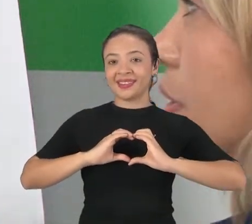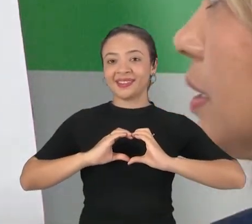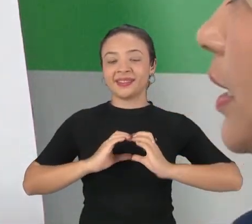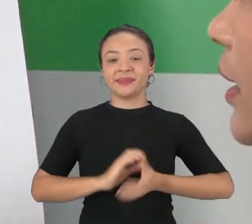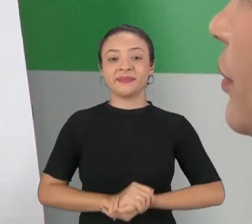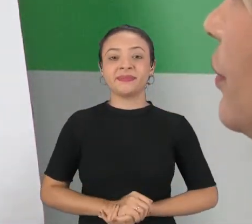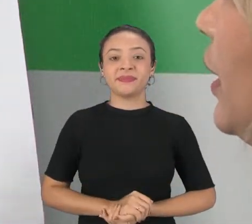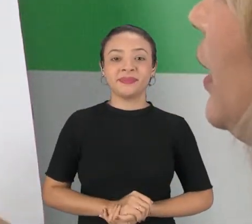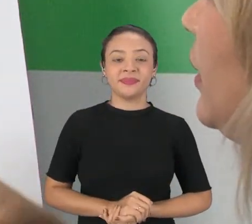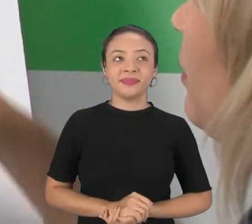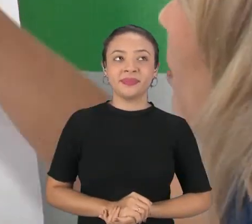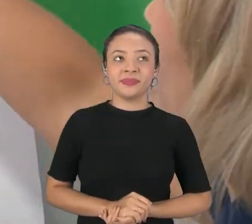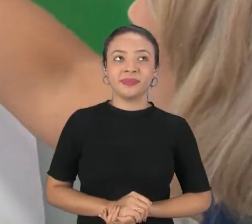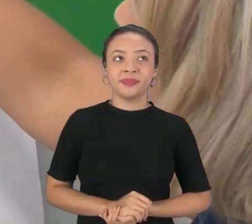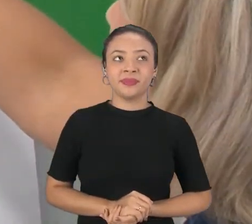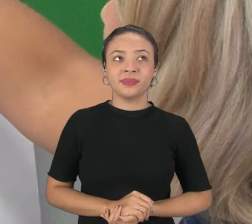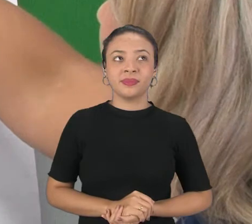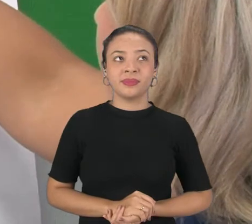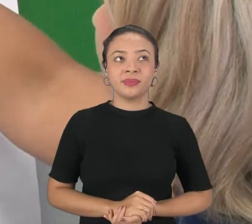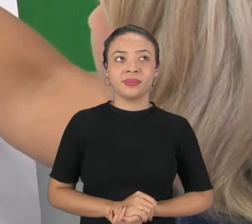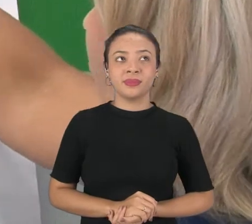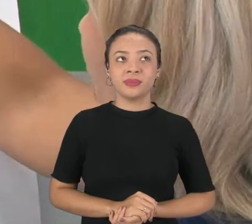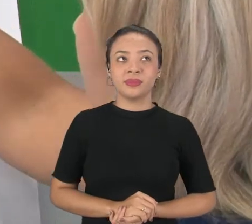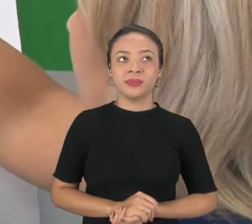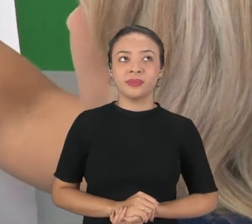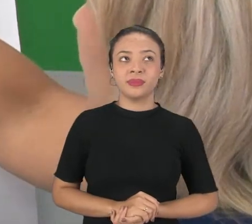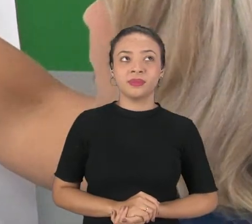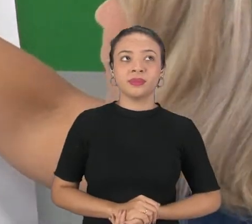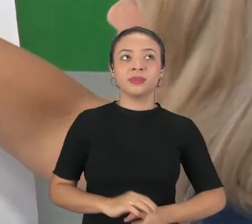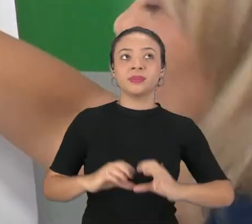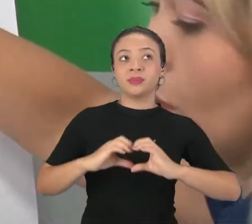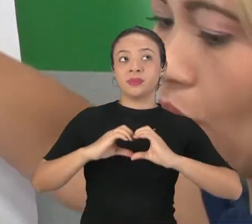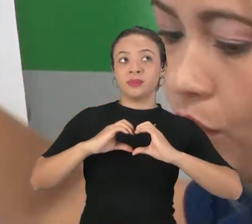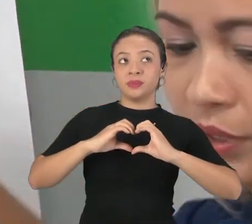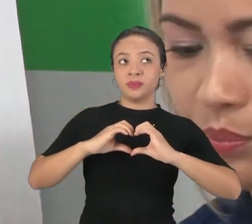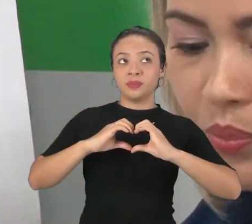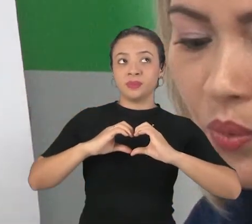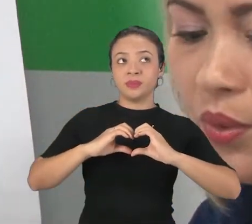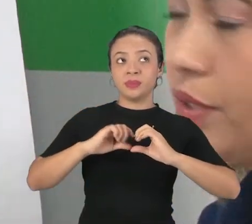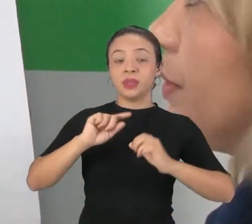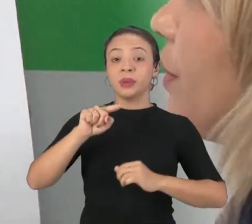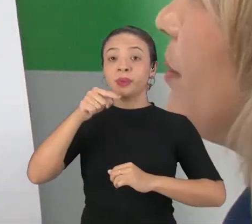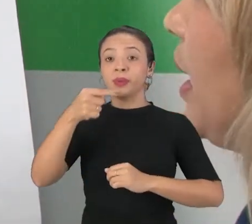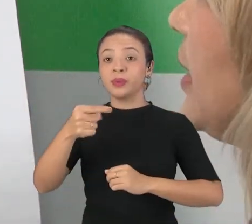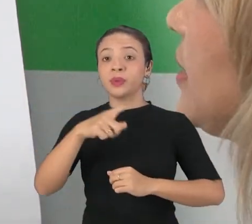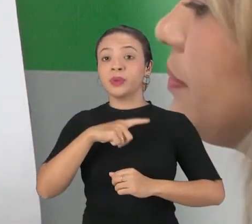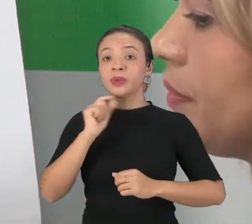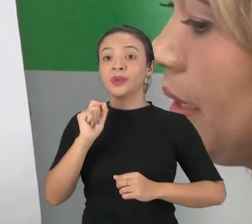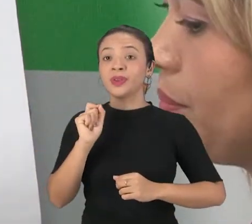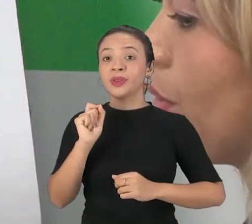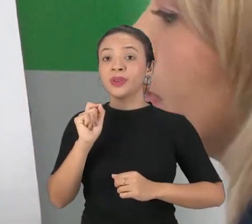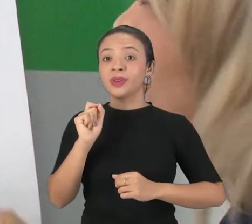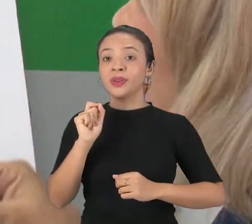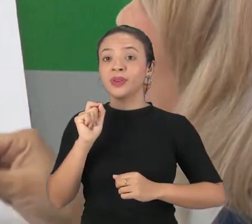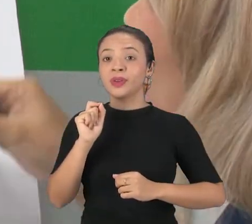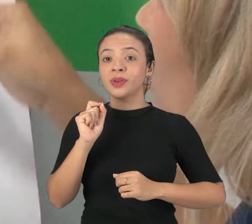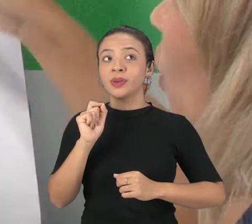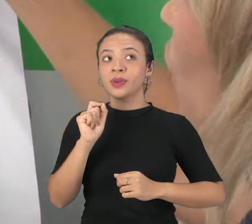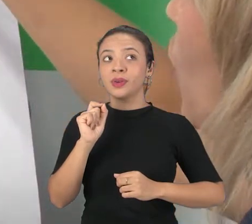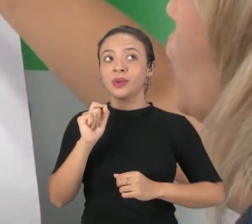mesmo certo é uma próxima é um coração logo depois vem o que mais